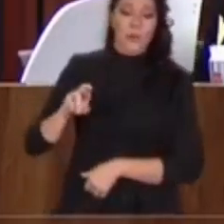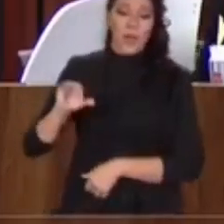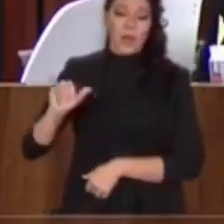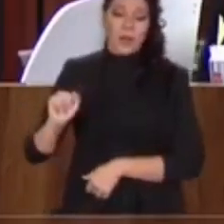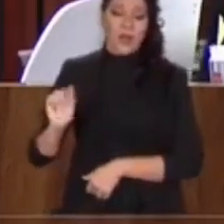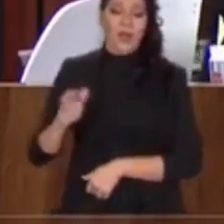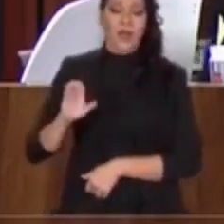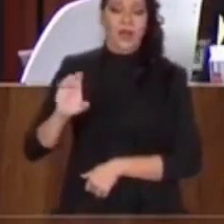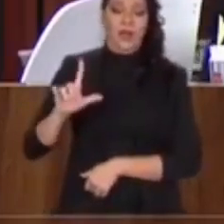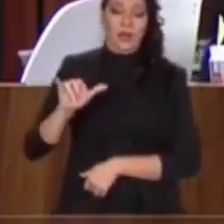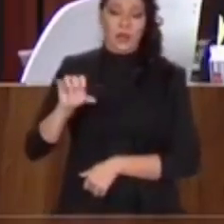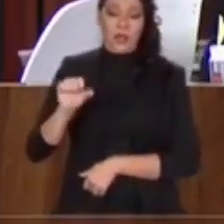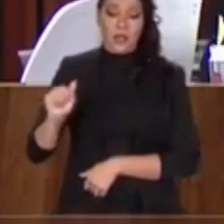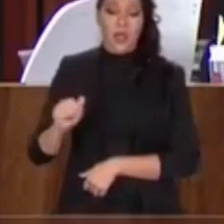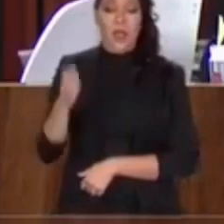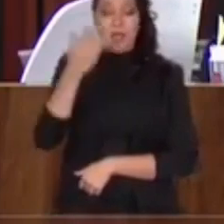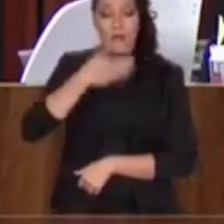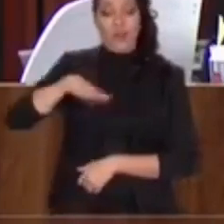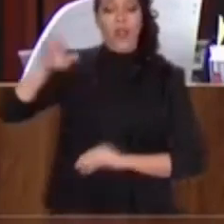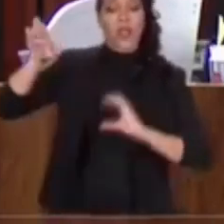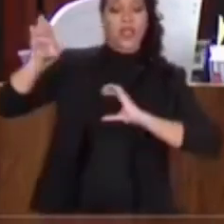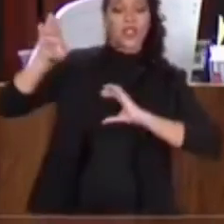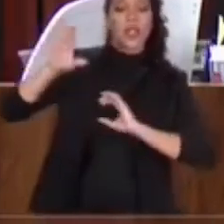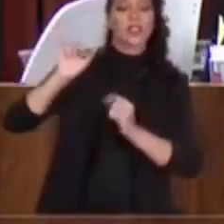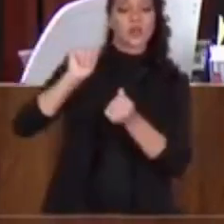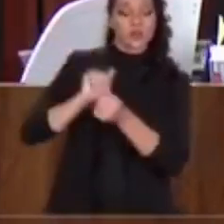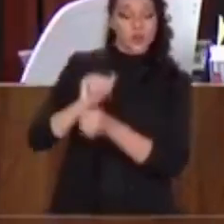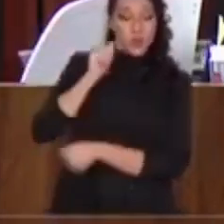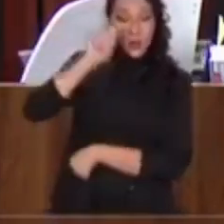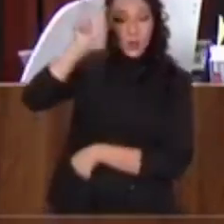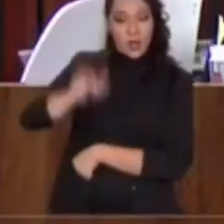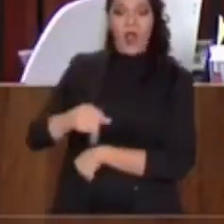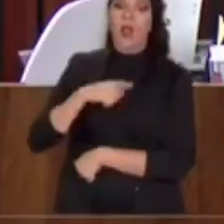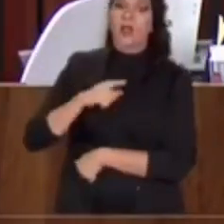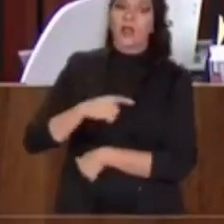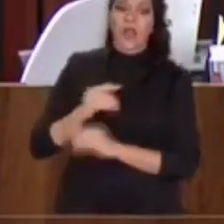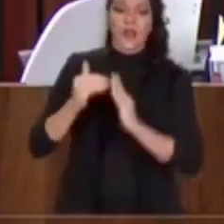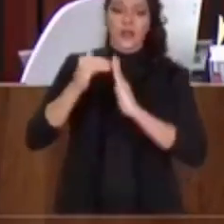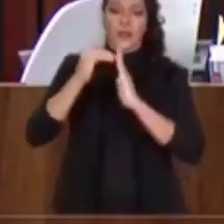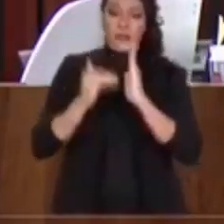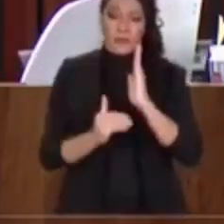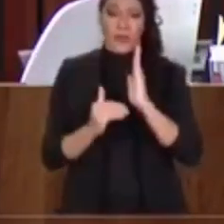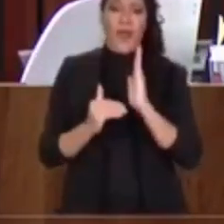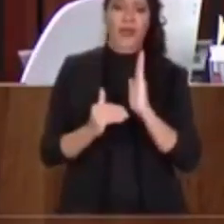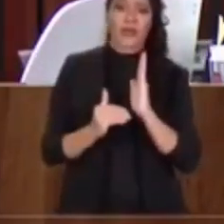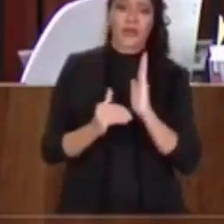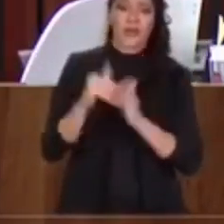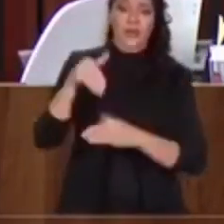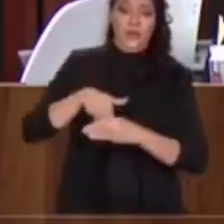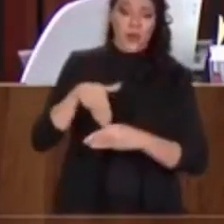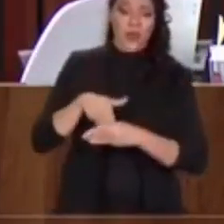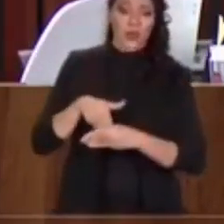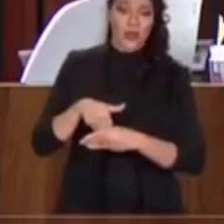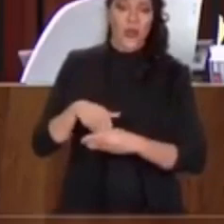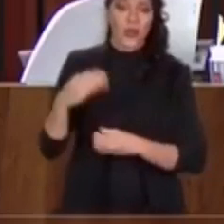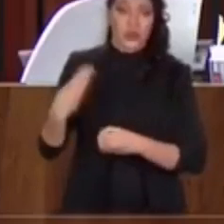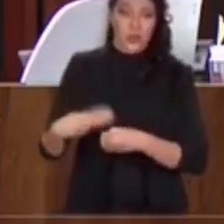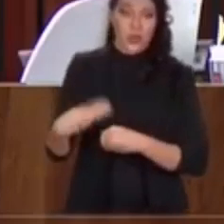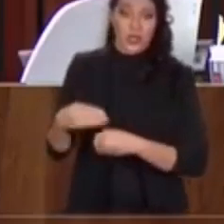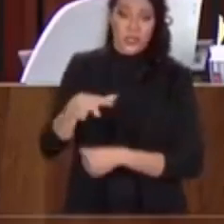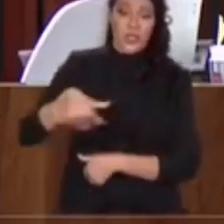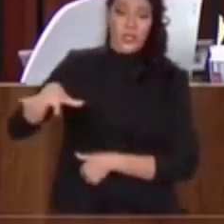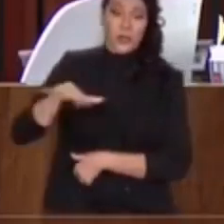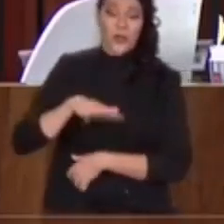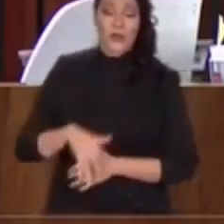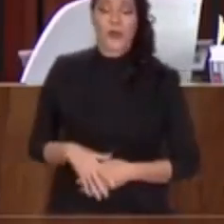dos Santos Siqueira Matos candidata que em conjunto com a investigada obteve o menor número de votos absolutos na municipalidade